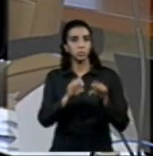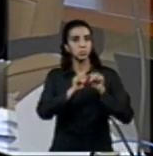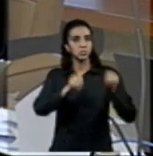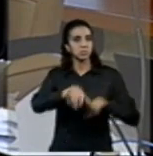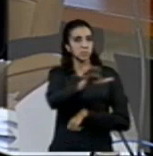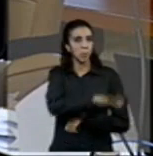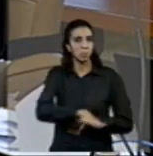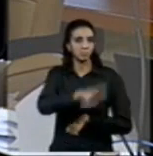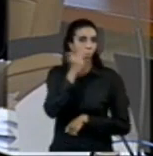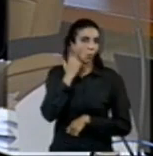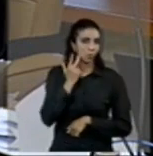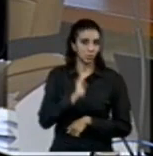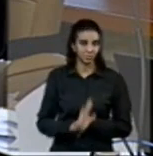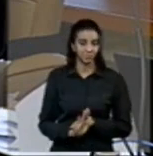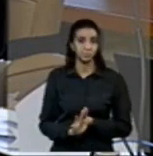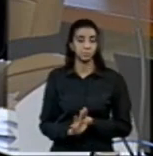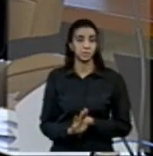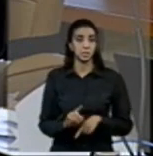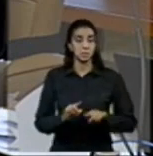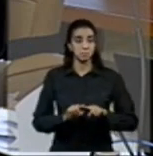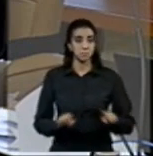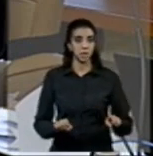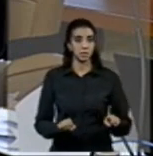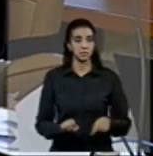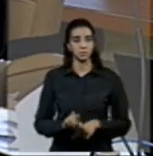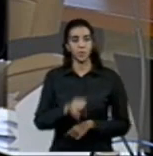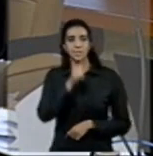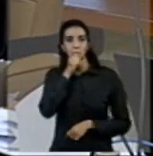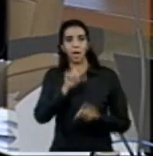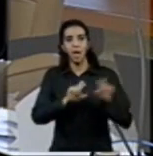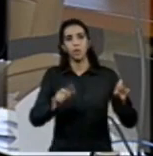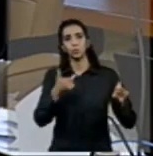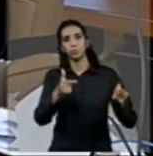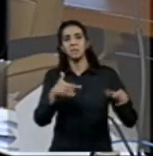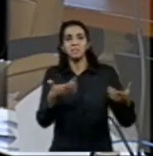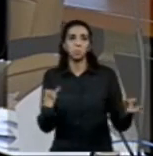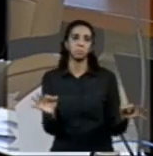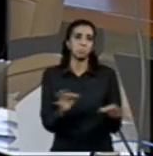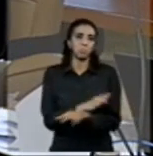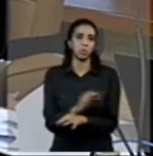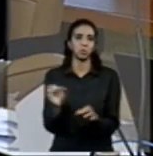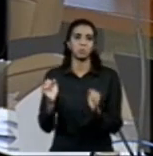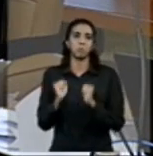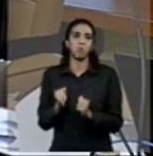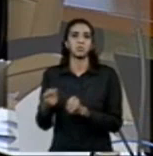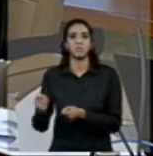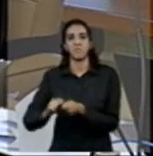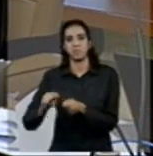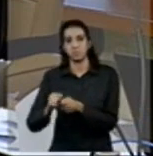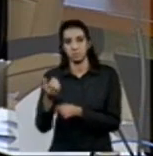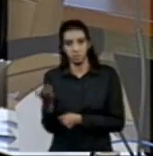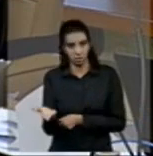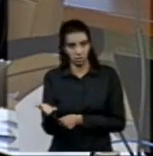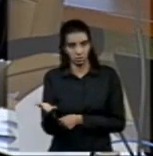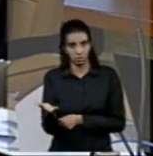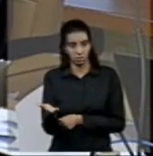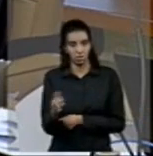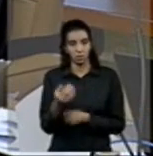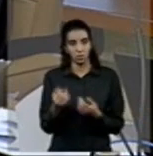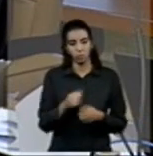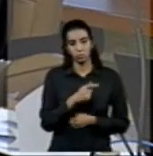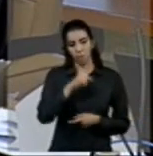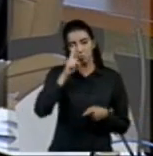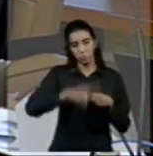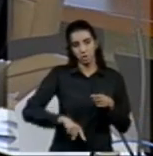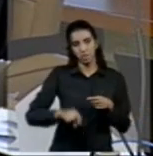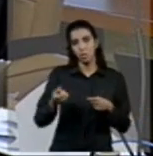normativo e não necessariamente da ausência de uma disposição legal que lhe imponha uma literal proibição. Encerro